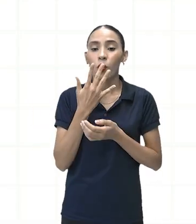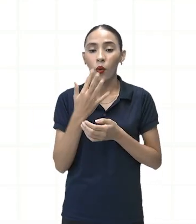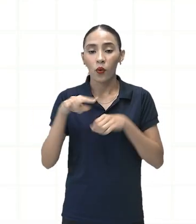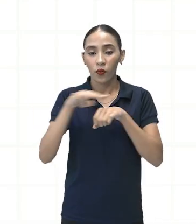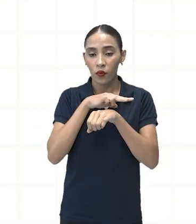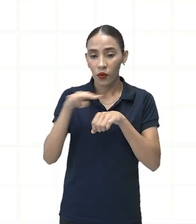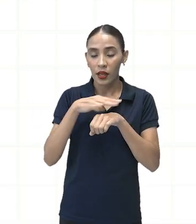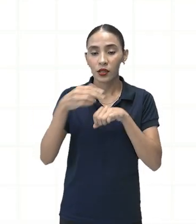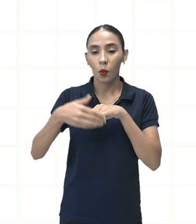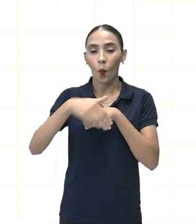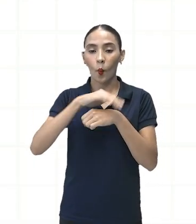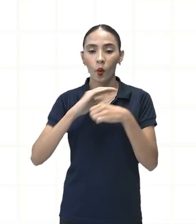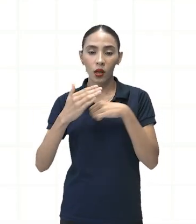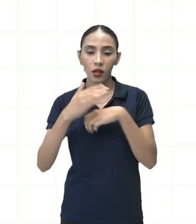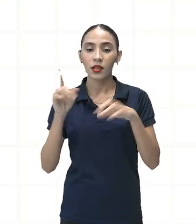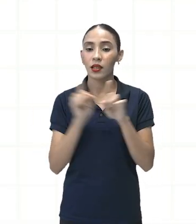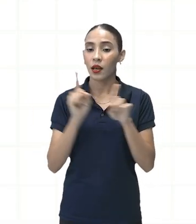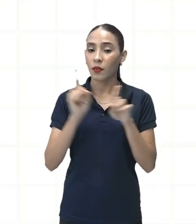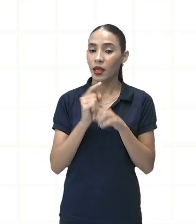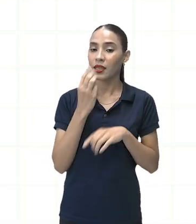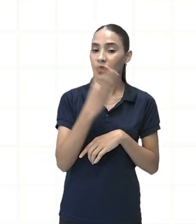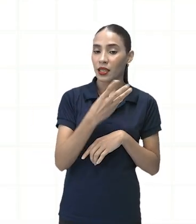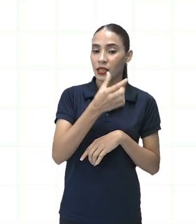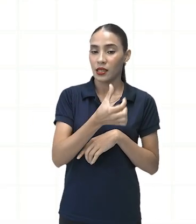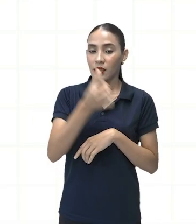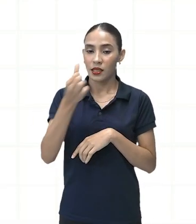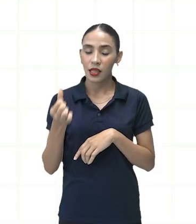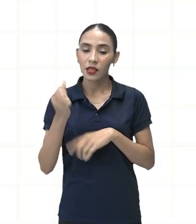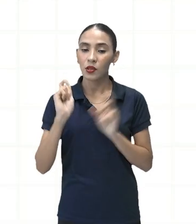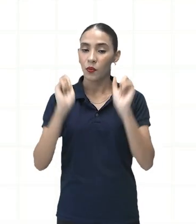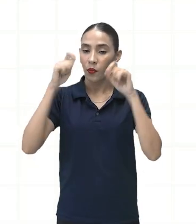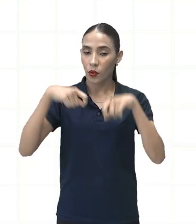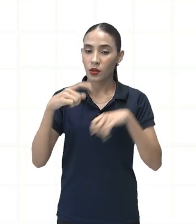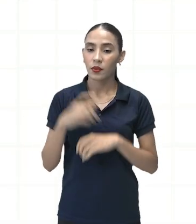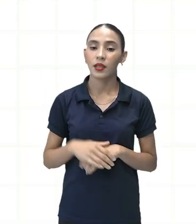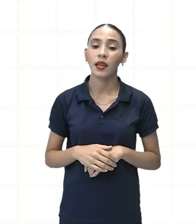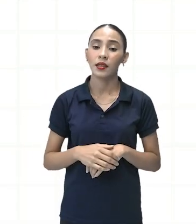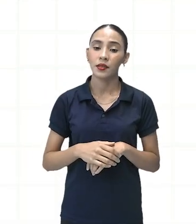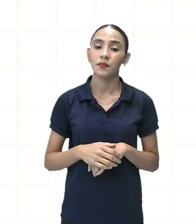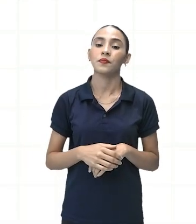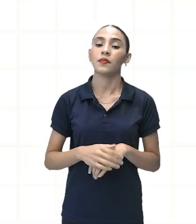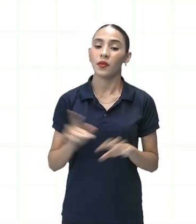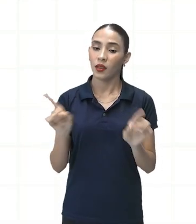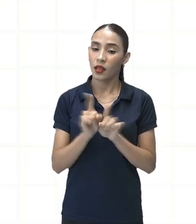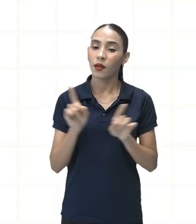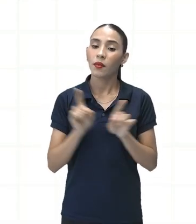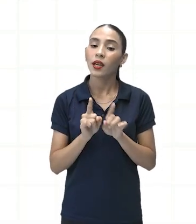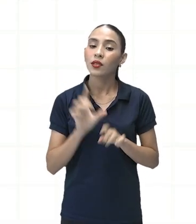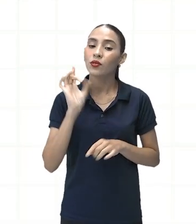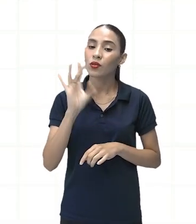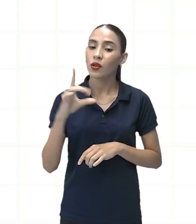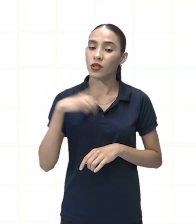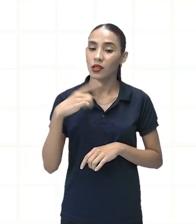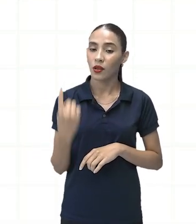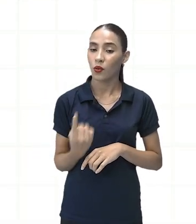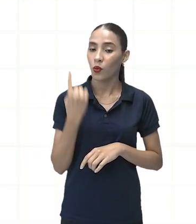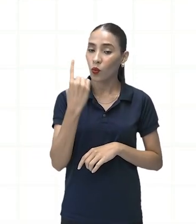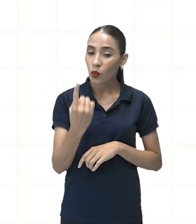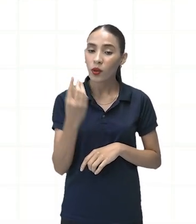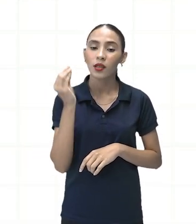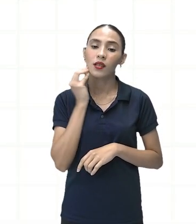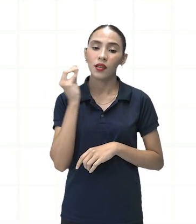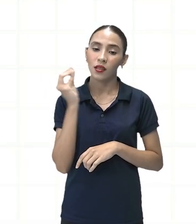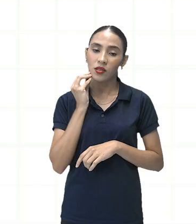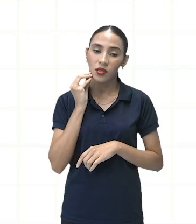coloração verde lisa eram também 3 para as 16 possibilidades. E, por fim, havia somente uma